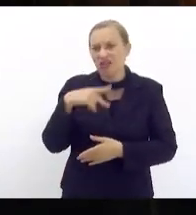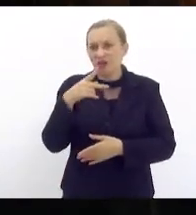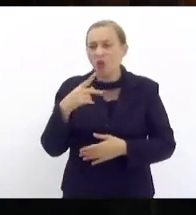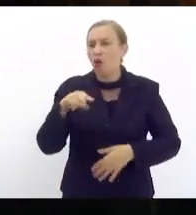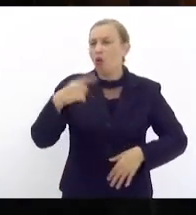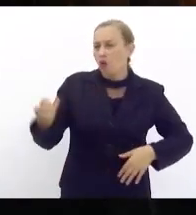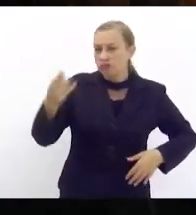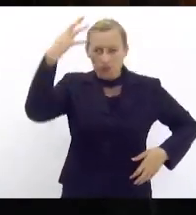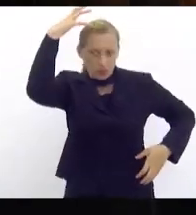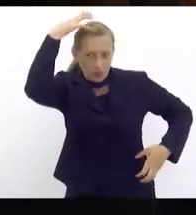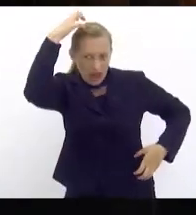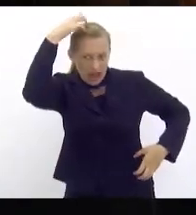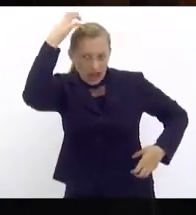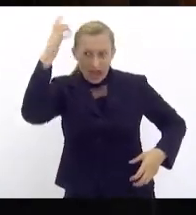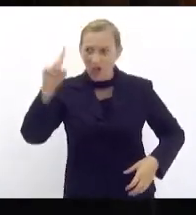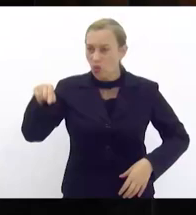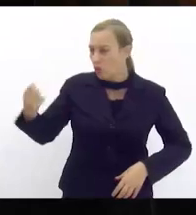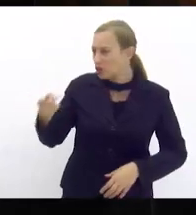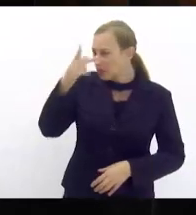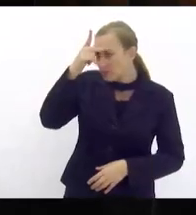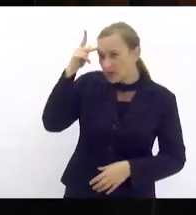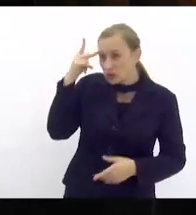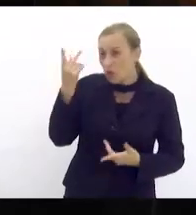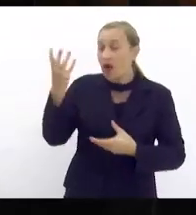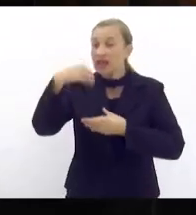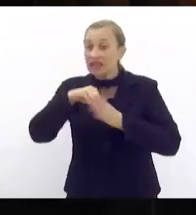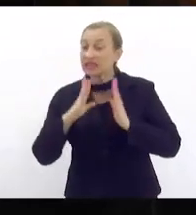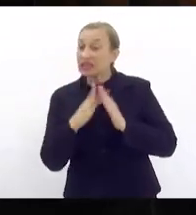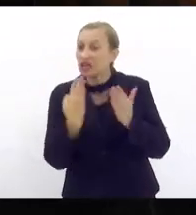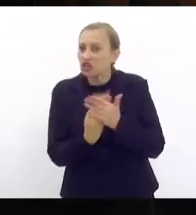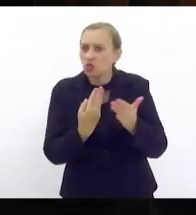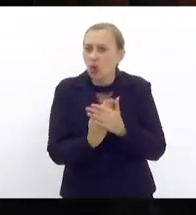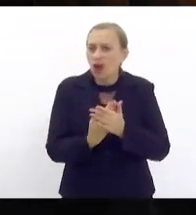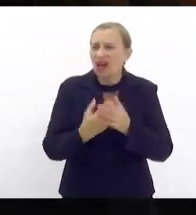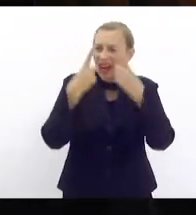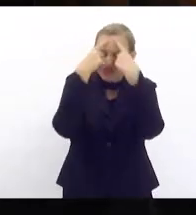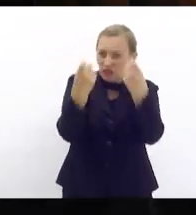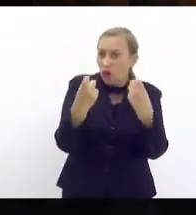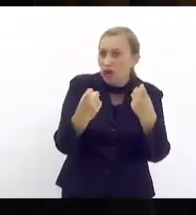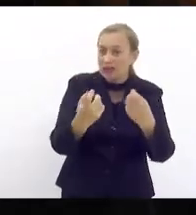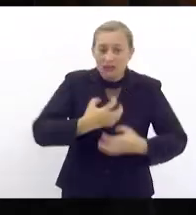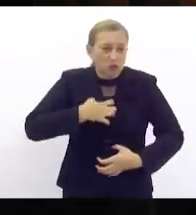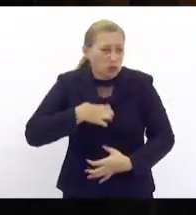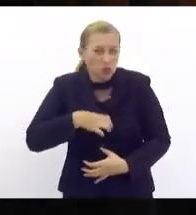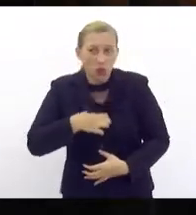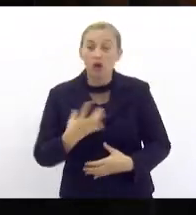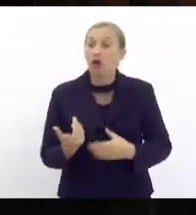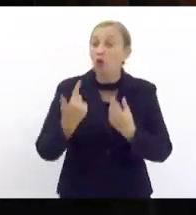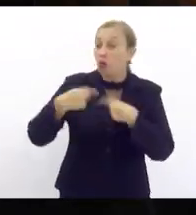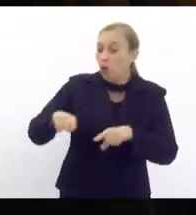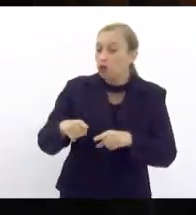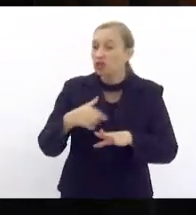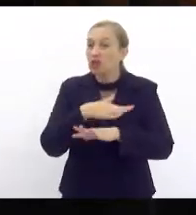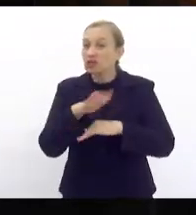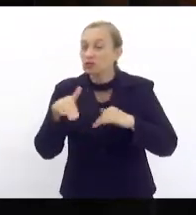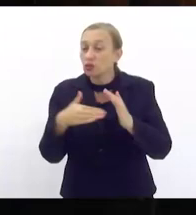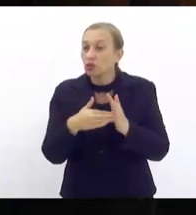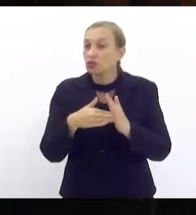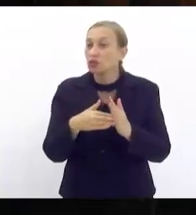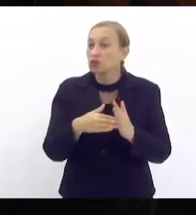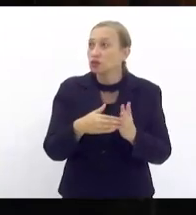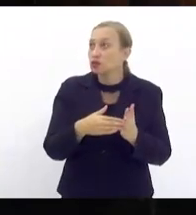macaco dentro da sala de aula enfim aquele nível de violência e de ódio contra aqueles e aquelas que